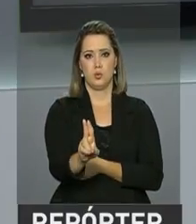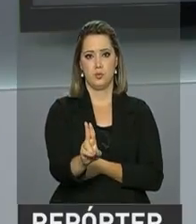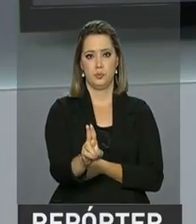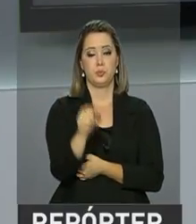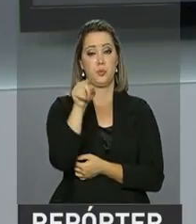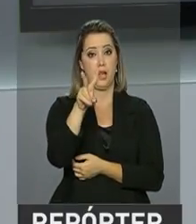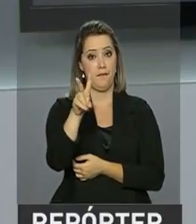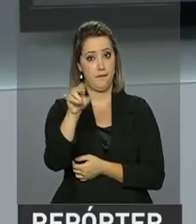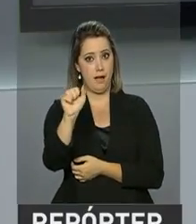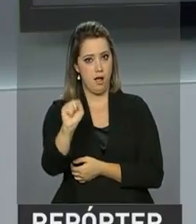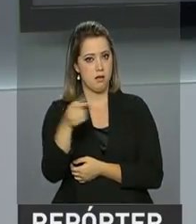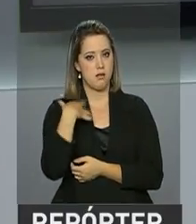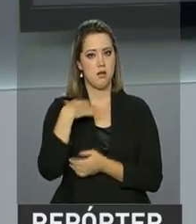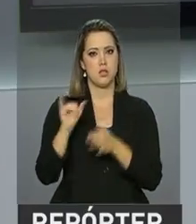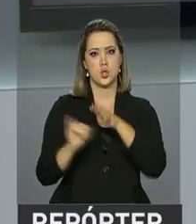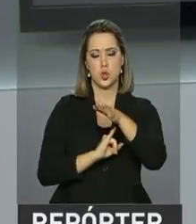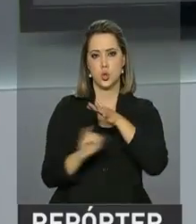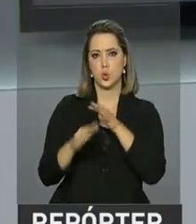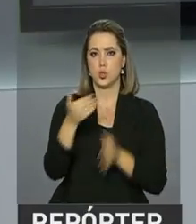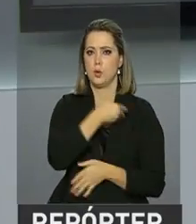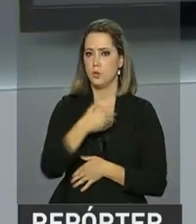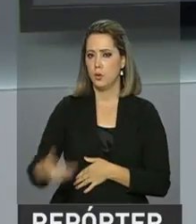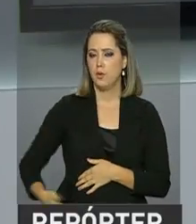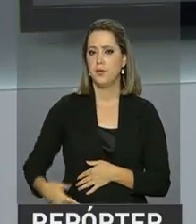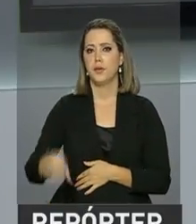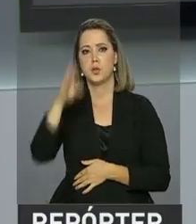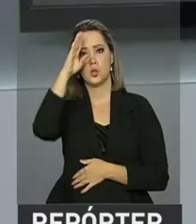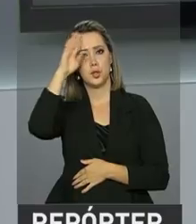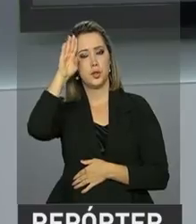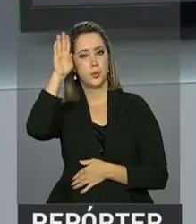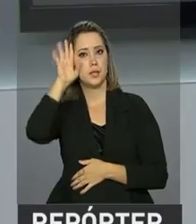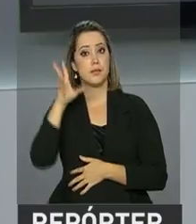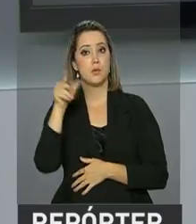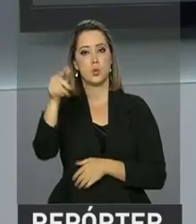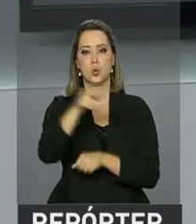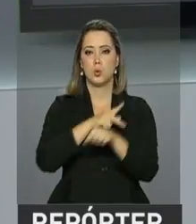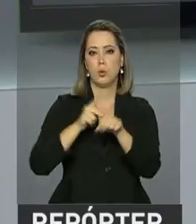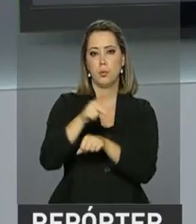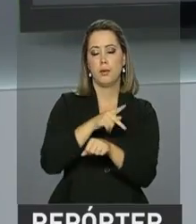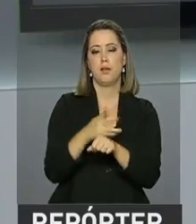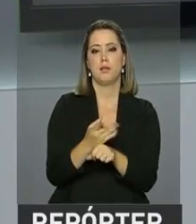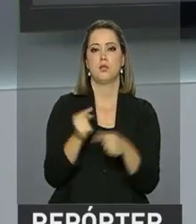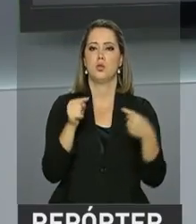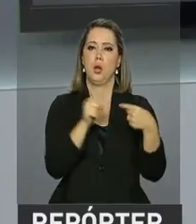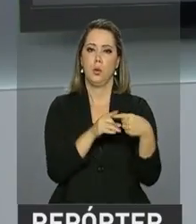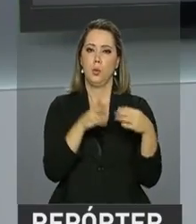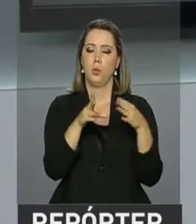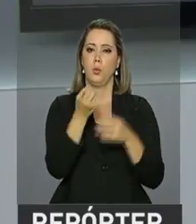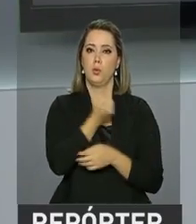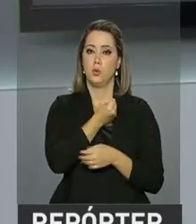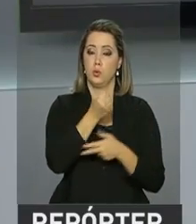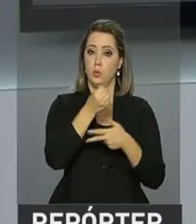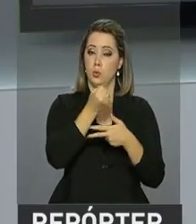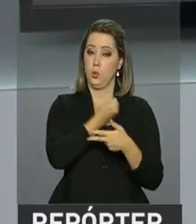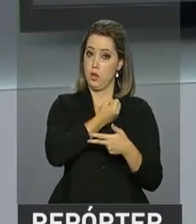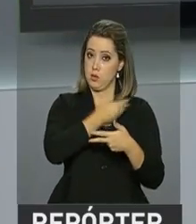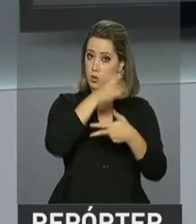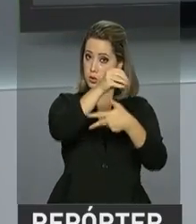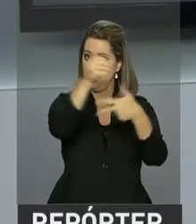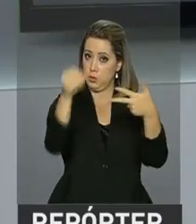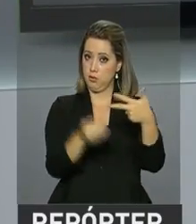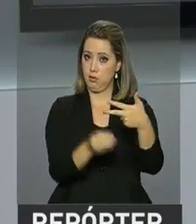Sisu são vagas em instituições públicas de ensino superior de todo o país de acordo com as notas do ENEM